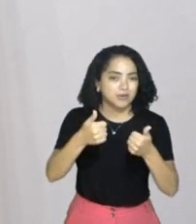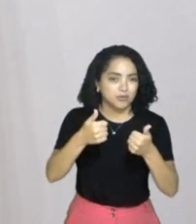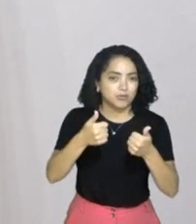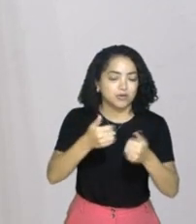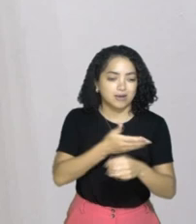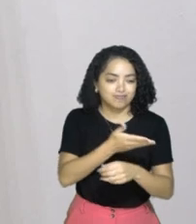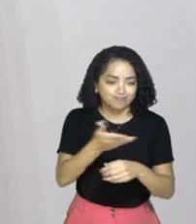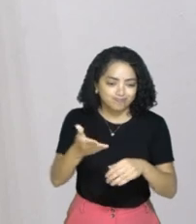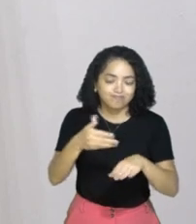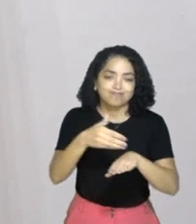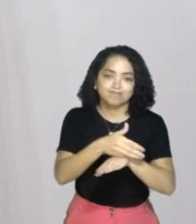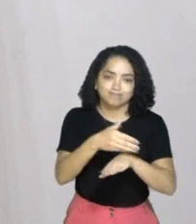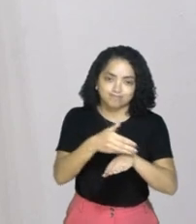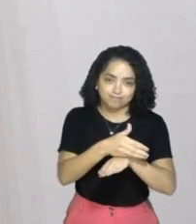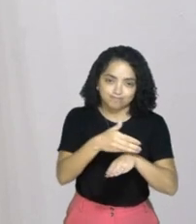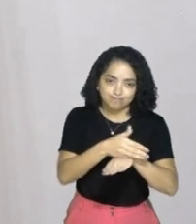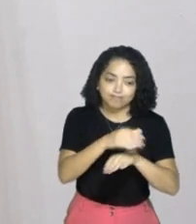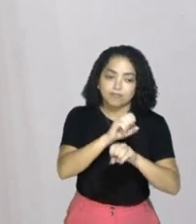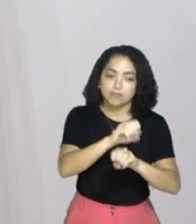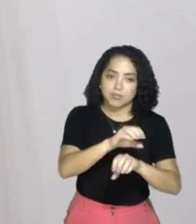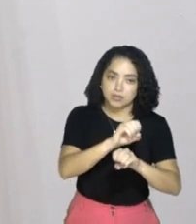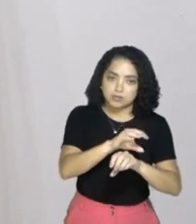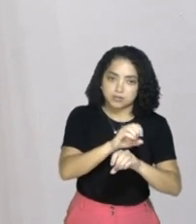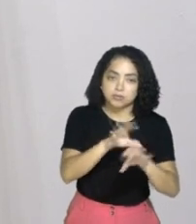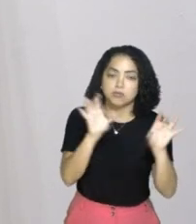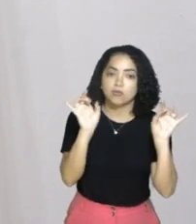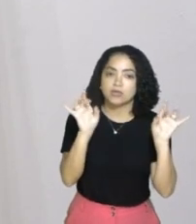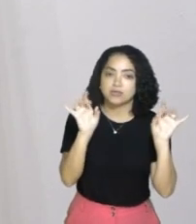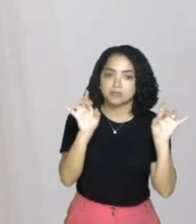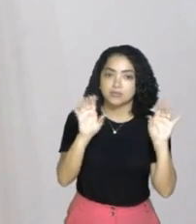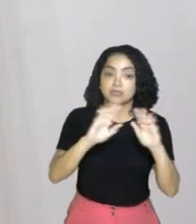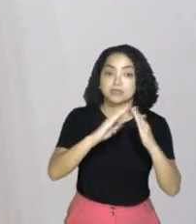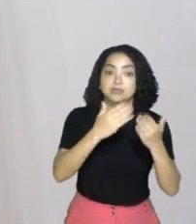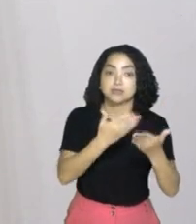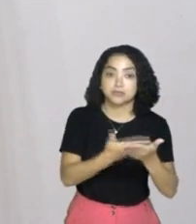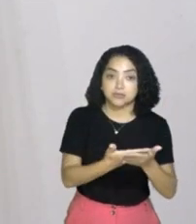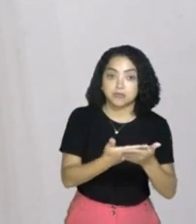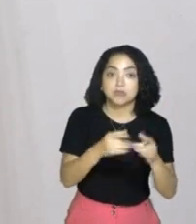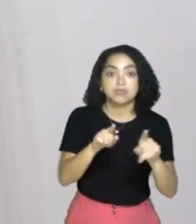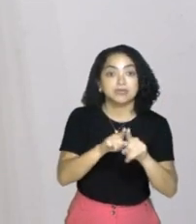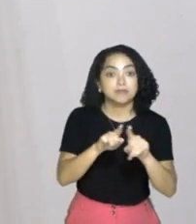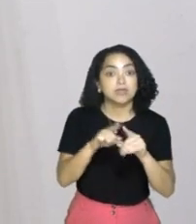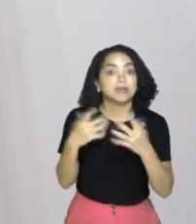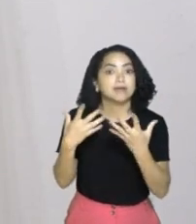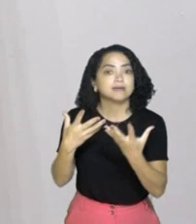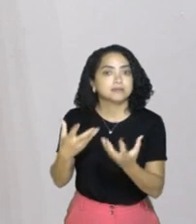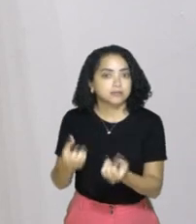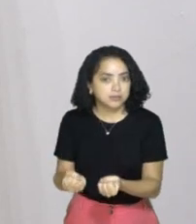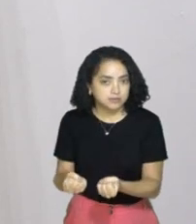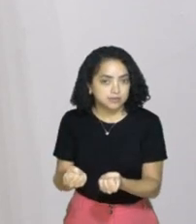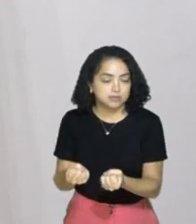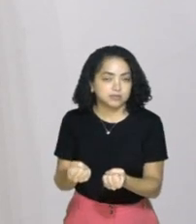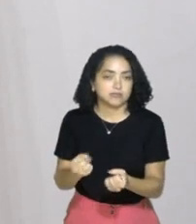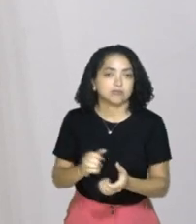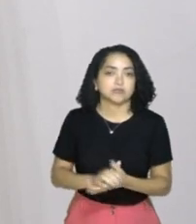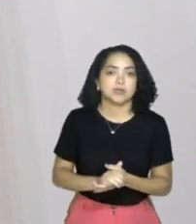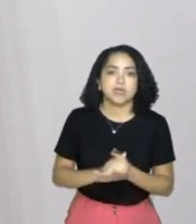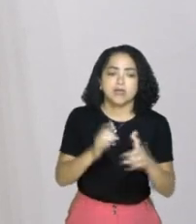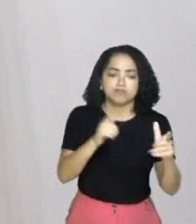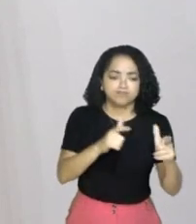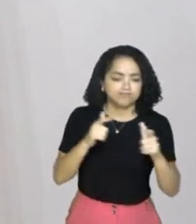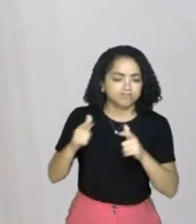acesso à educação especializada nas escolas e aceitação pela comunidade em todos os